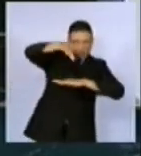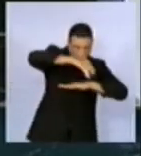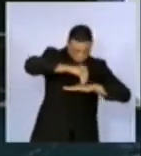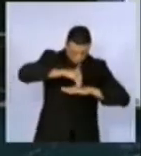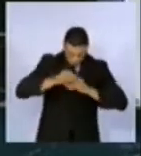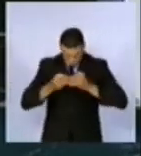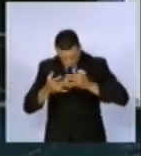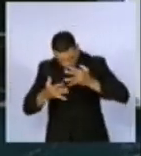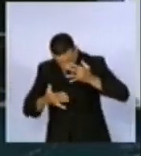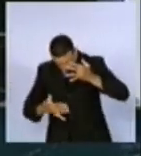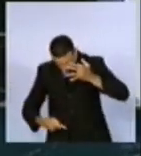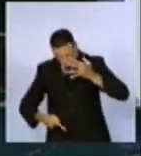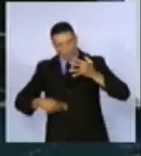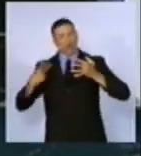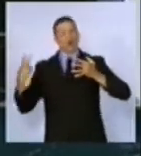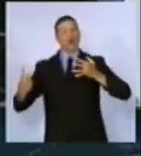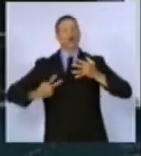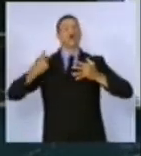valiosíssimos